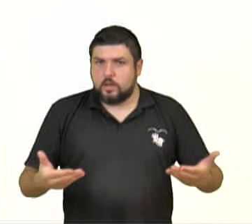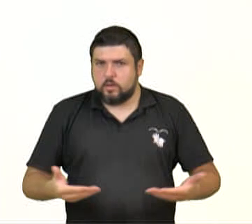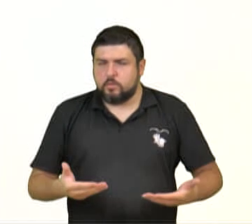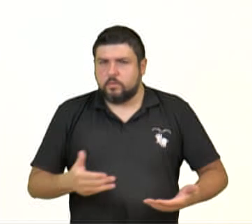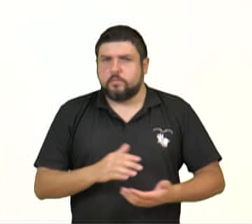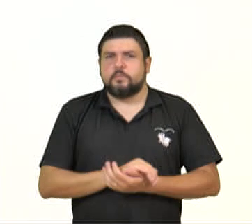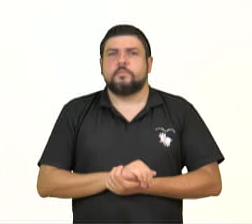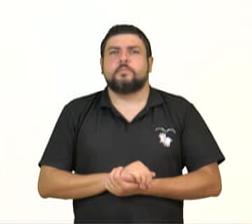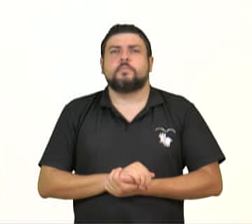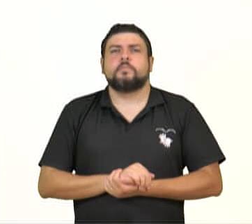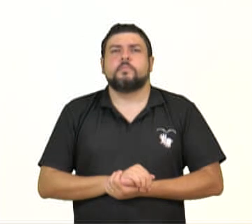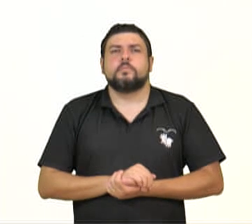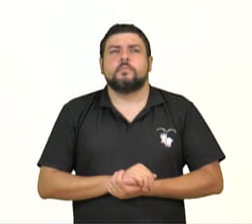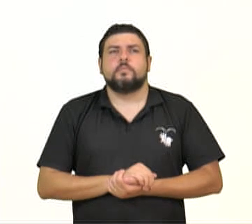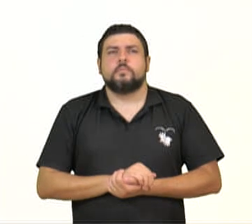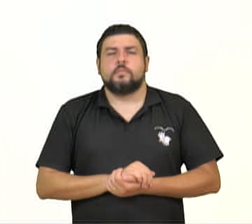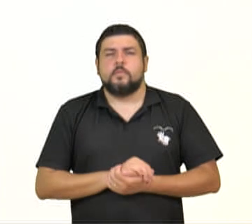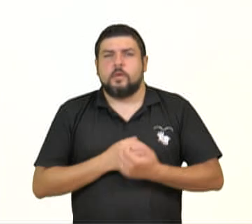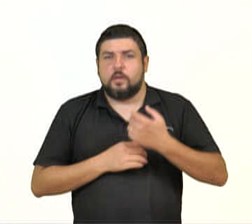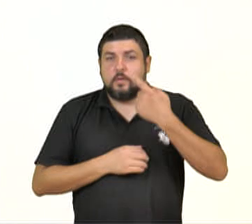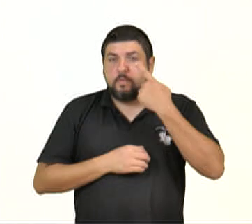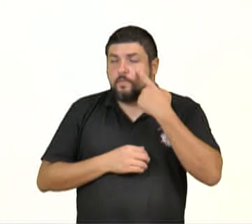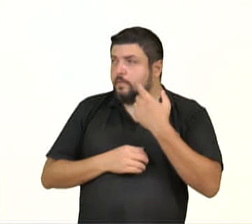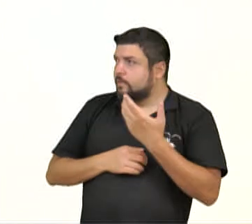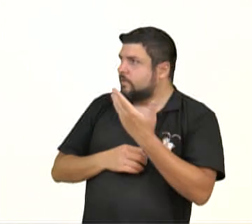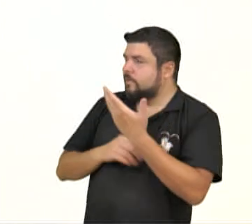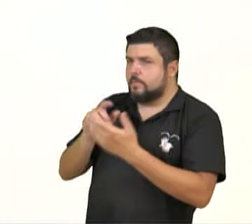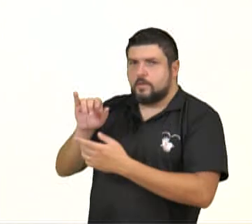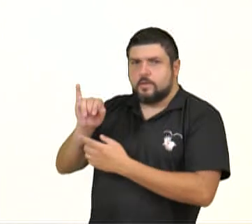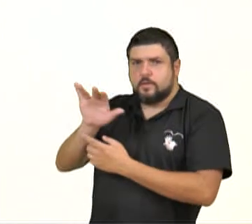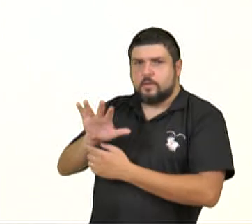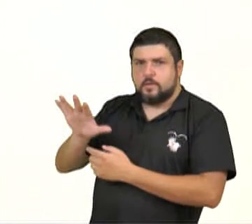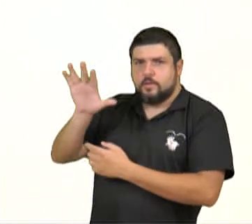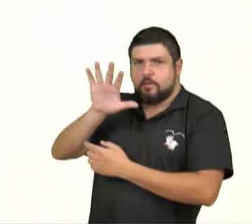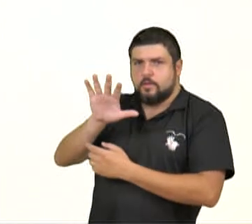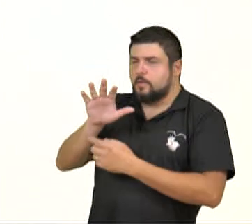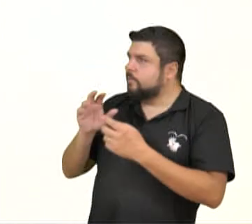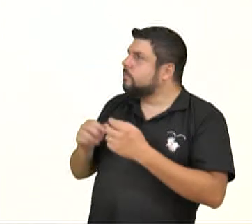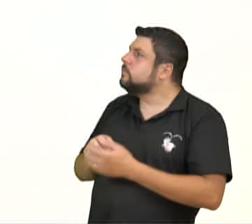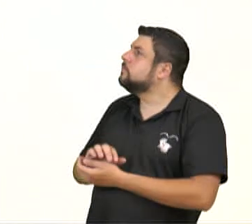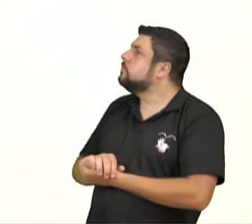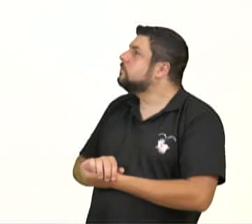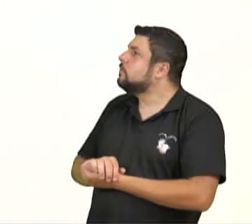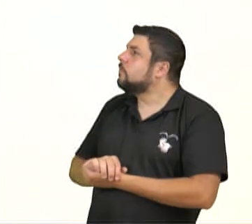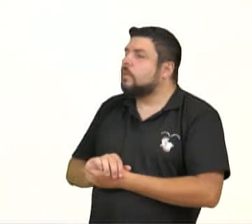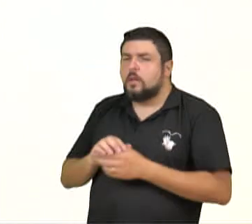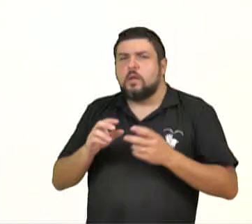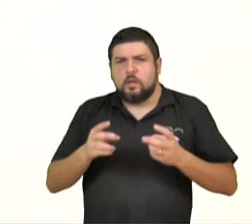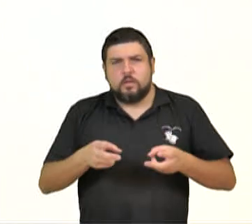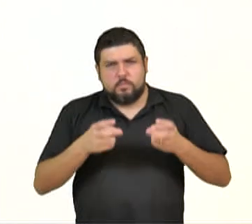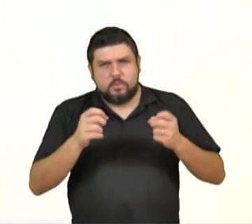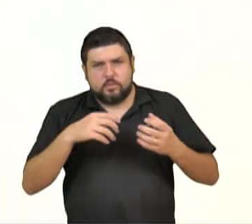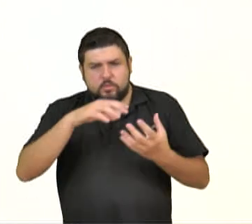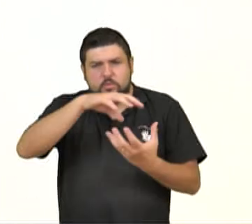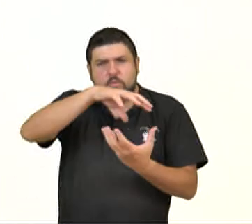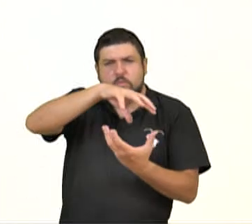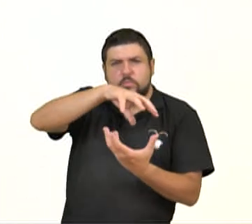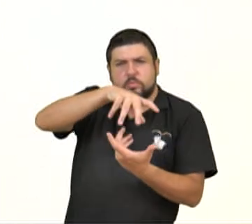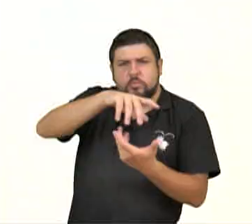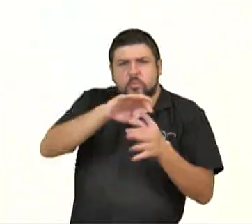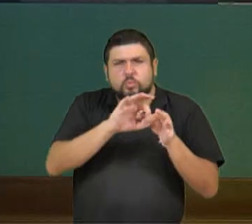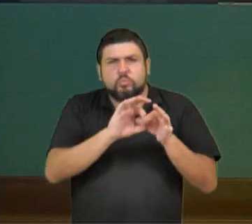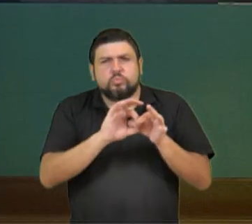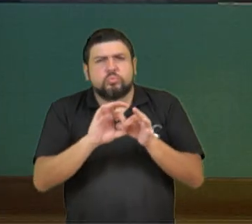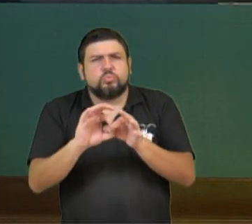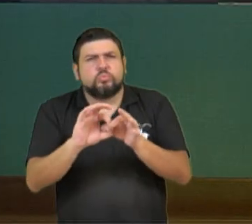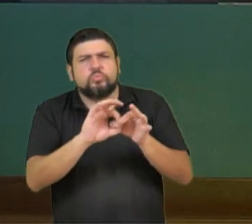nós logicamente temos essa imagem, nessa imagem temos a noção de que o planeta literalmente está conectado. Esta imagem, gostei